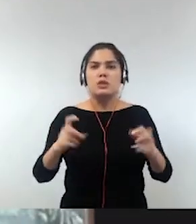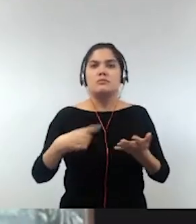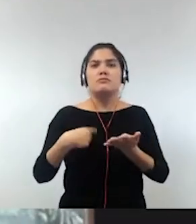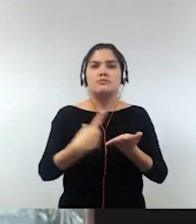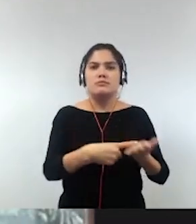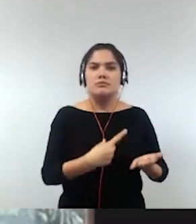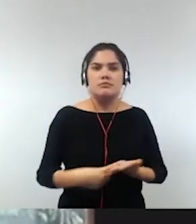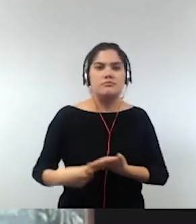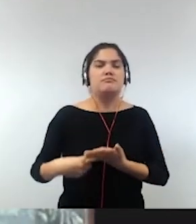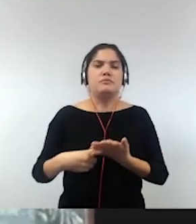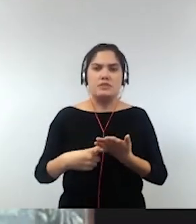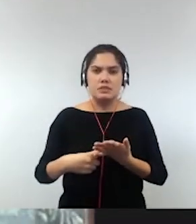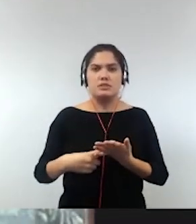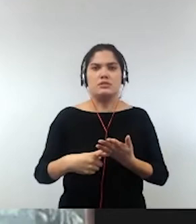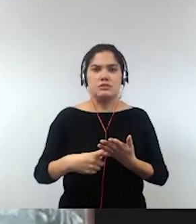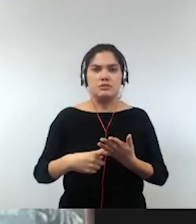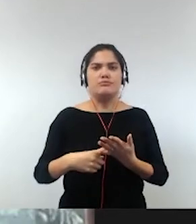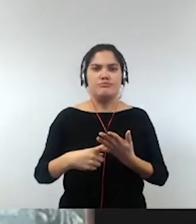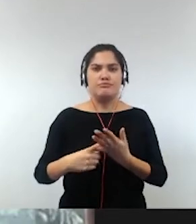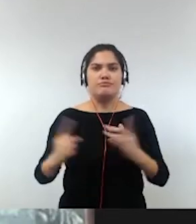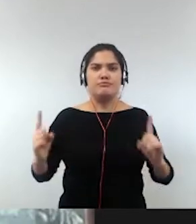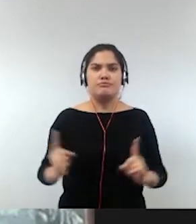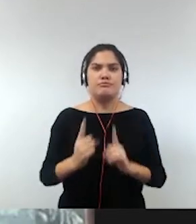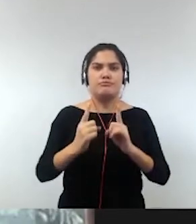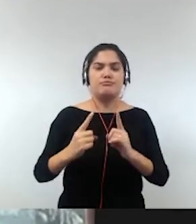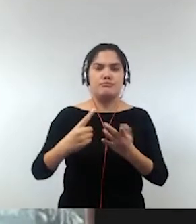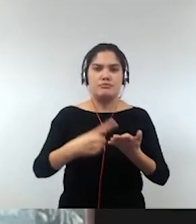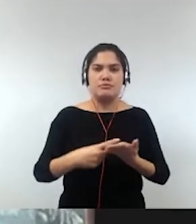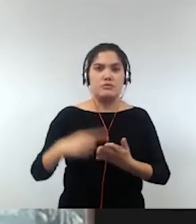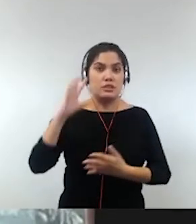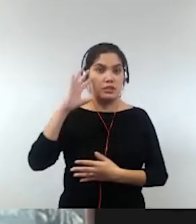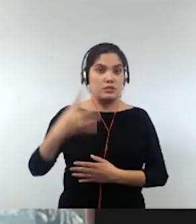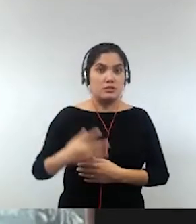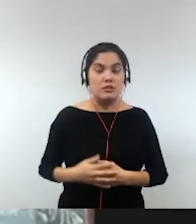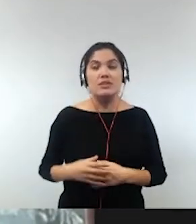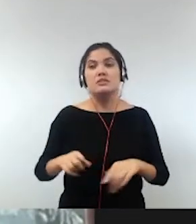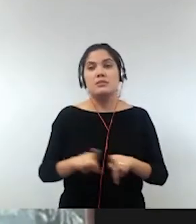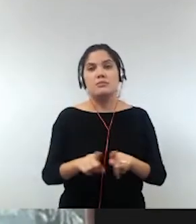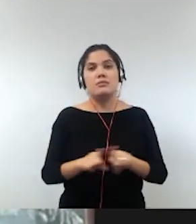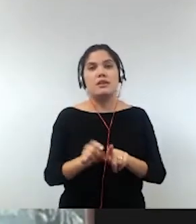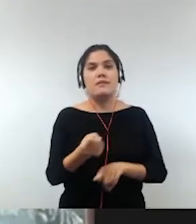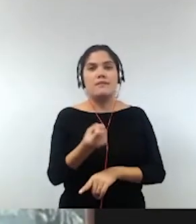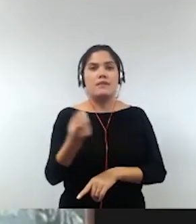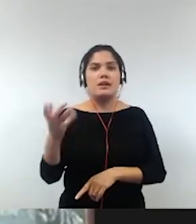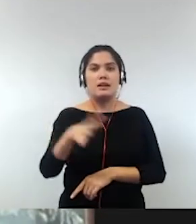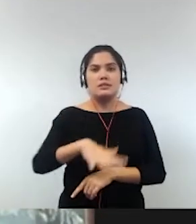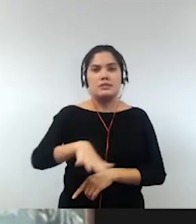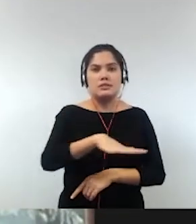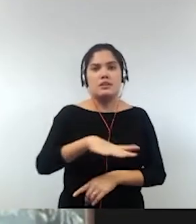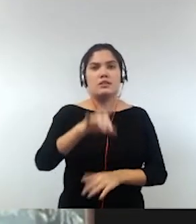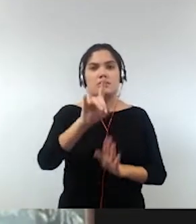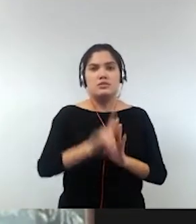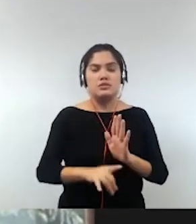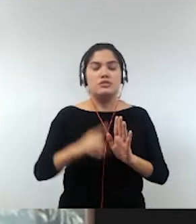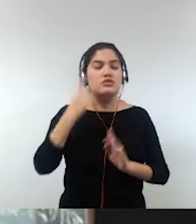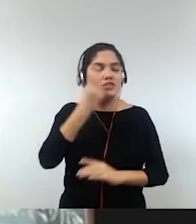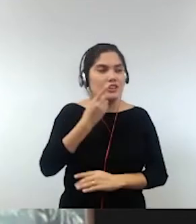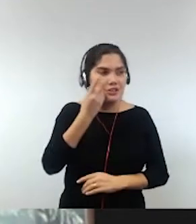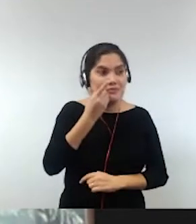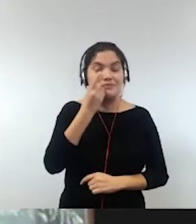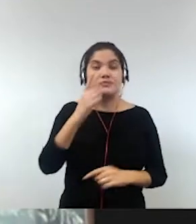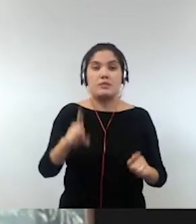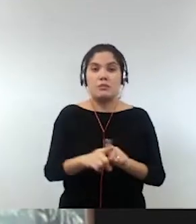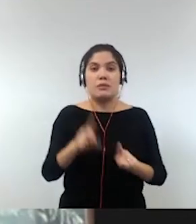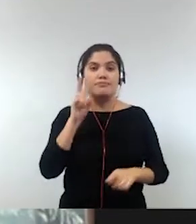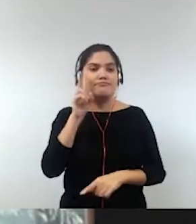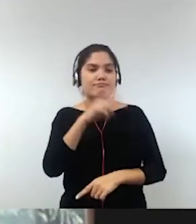métodos autocompositivos, mediação, conciliação, negociação, em diversas áreas do direito. Então, ouvir